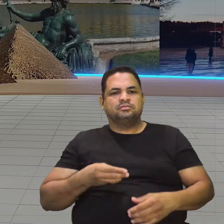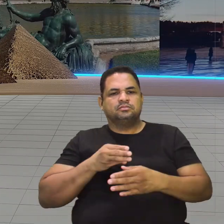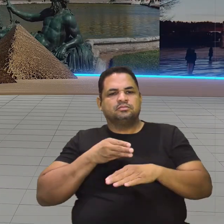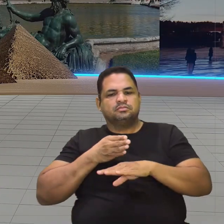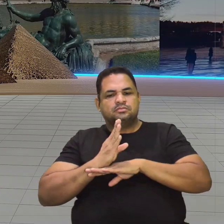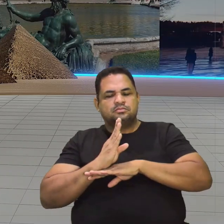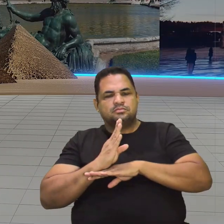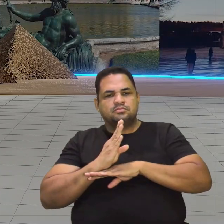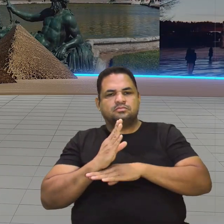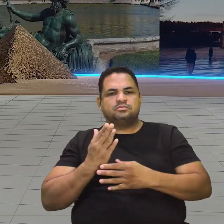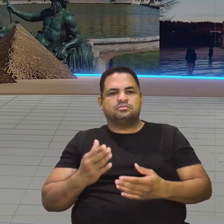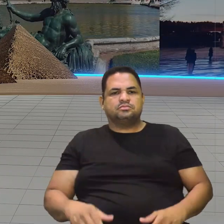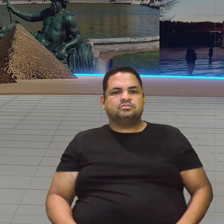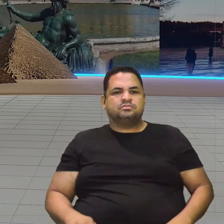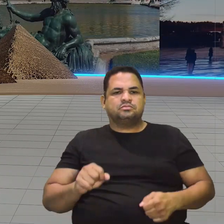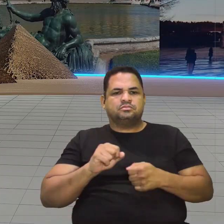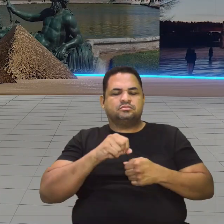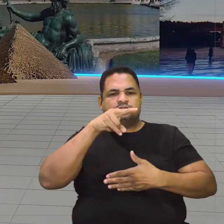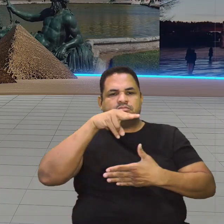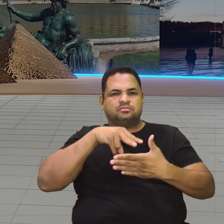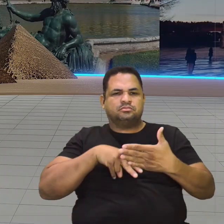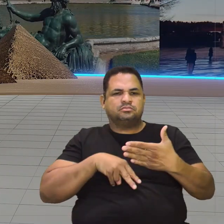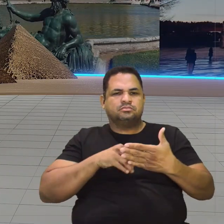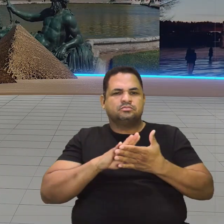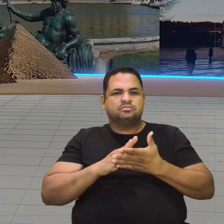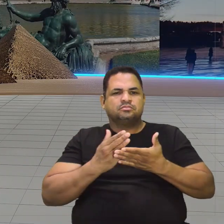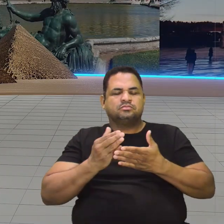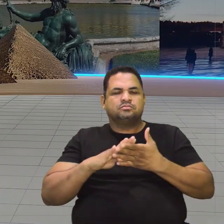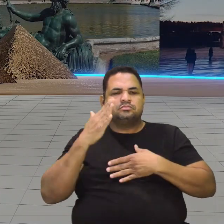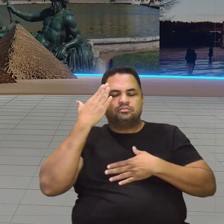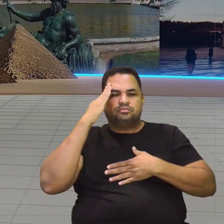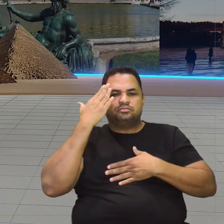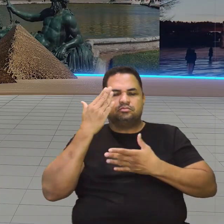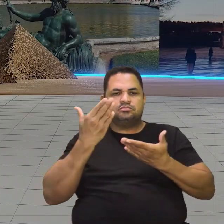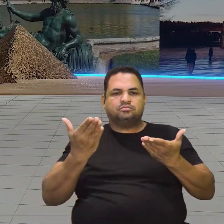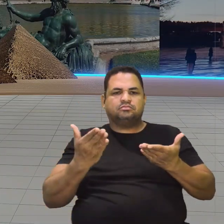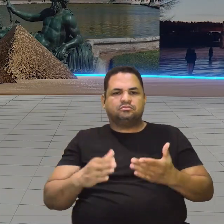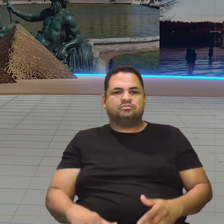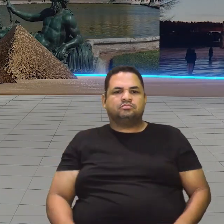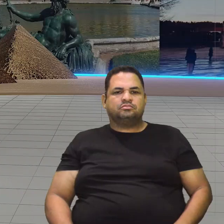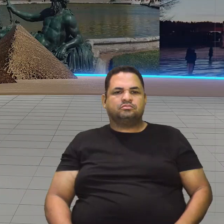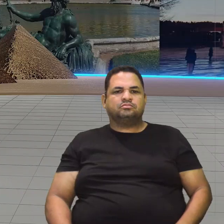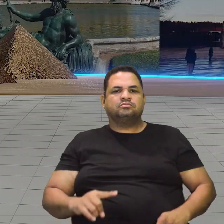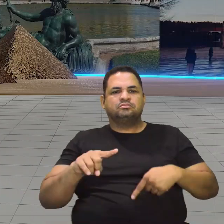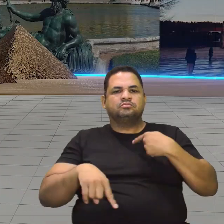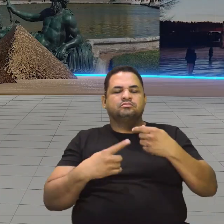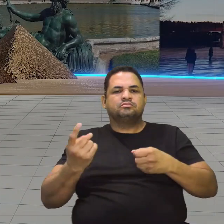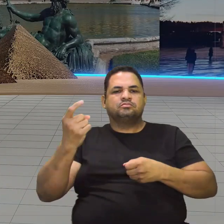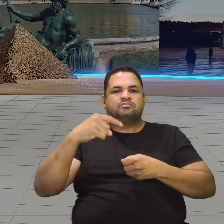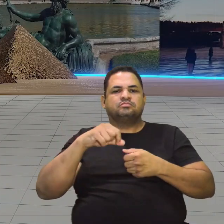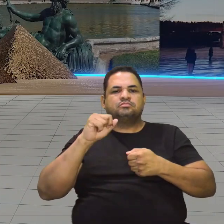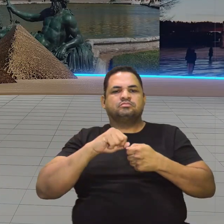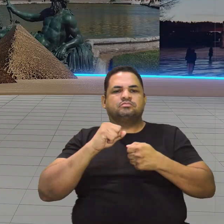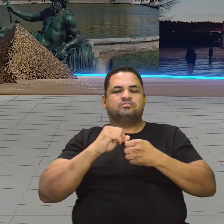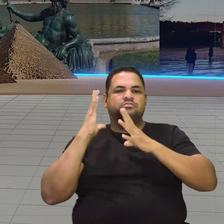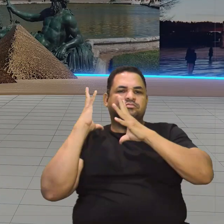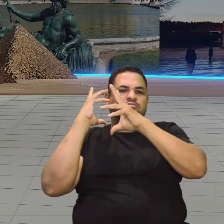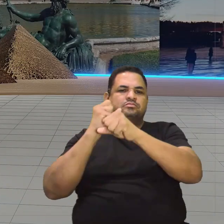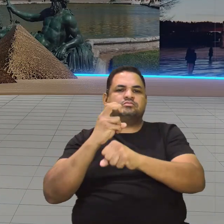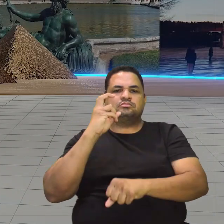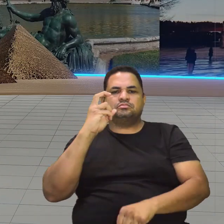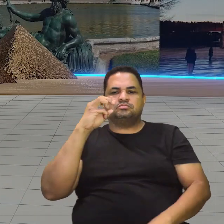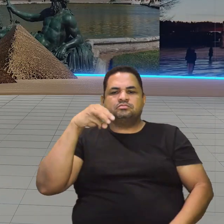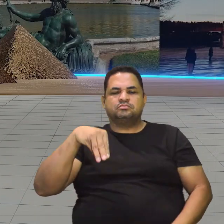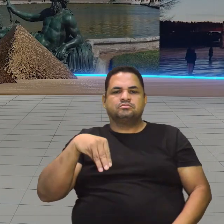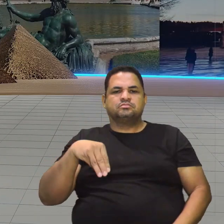link e fazer a leitura que você vai compreender muito mais. Só que daqui a pouco eu volto para fazer aquela revisão de